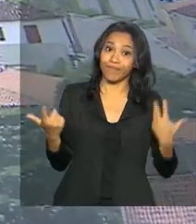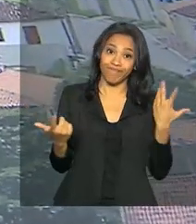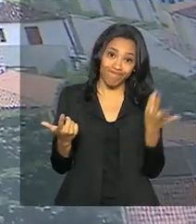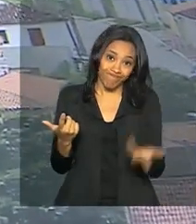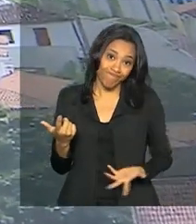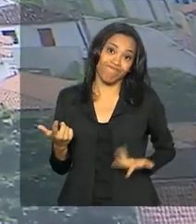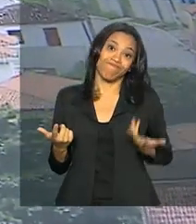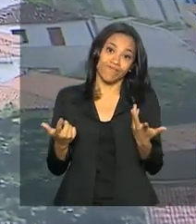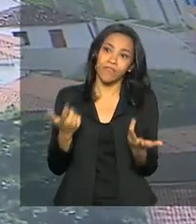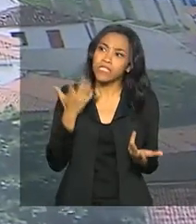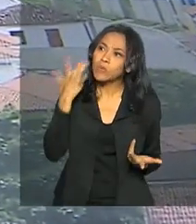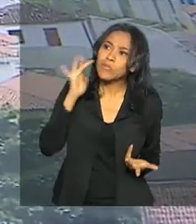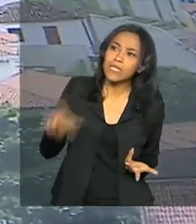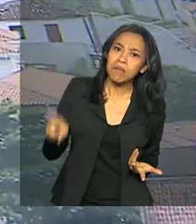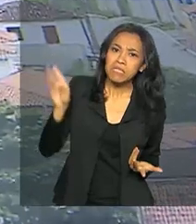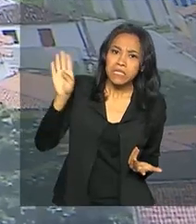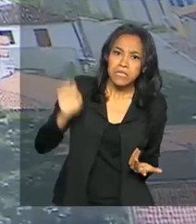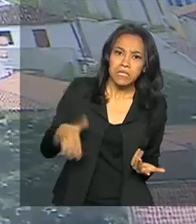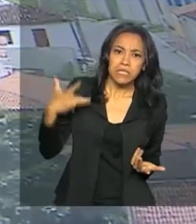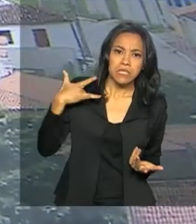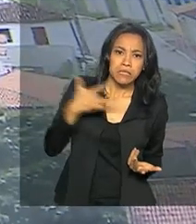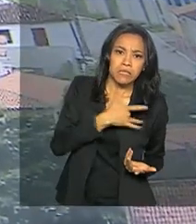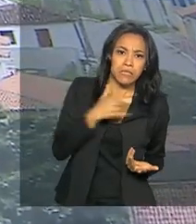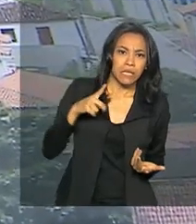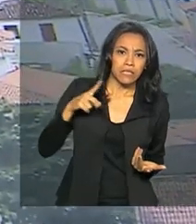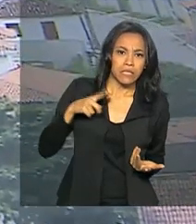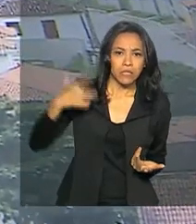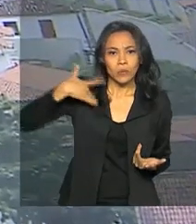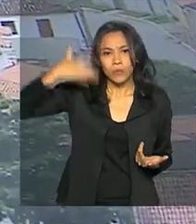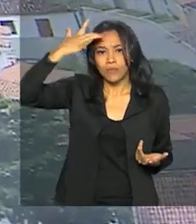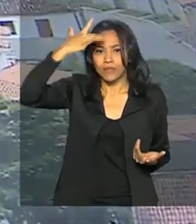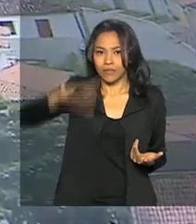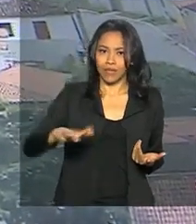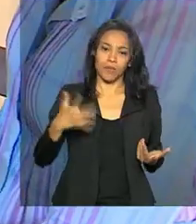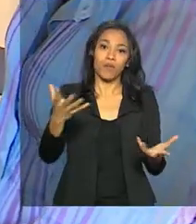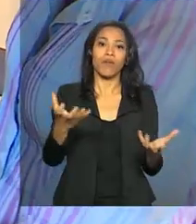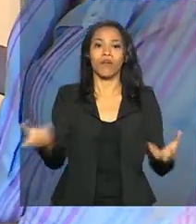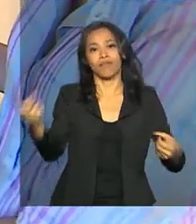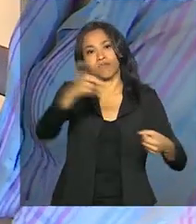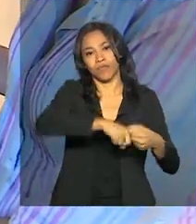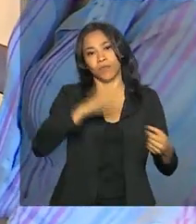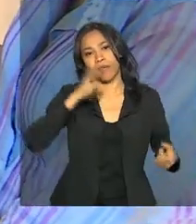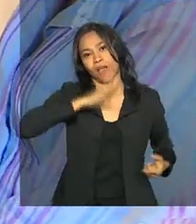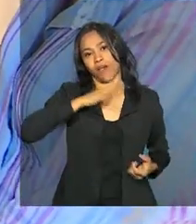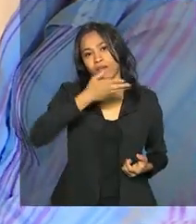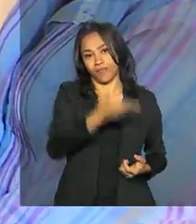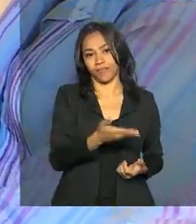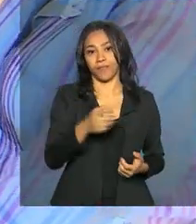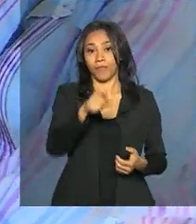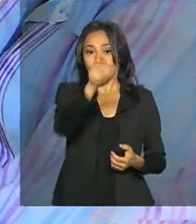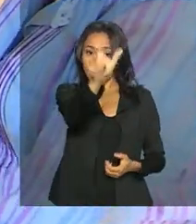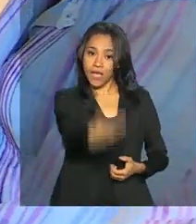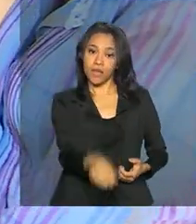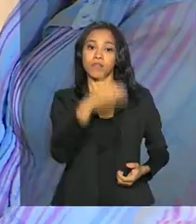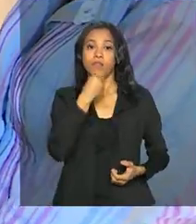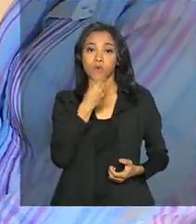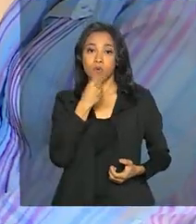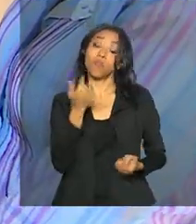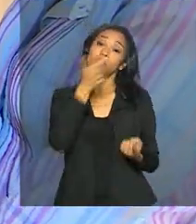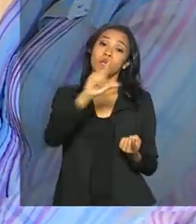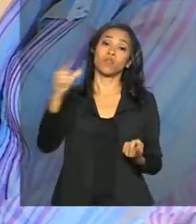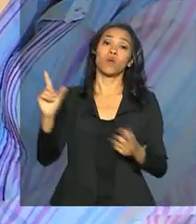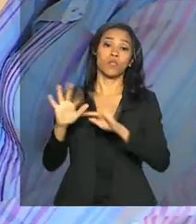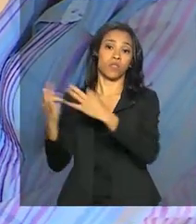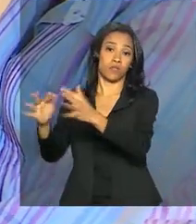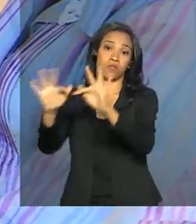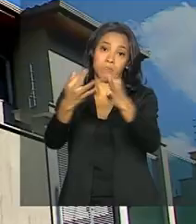sabe a procedência deles? Não sabe. Então, a gente espera voltar o mais rápido possível. Seu Zezinho e as outras famílias atingidas pelo